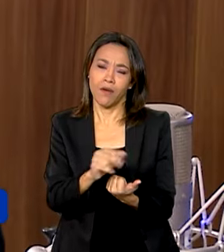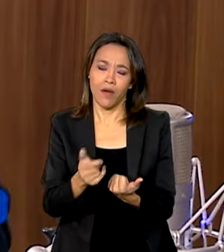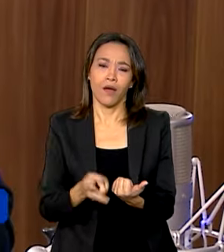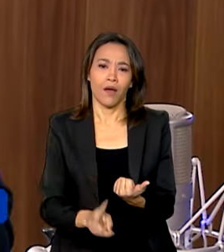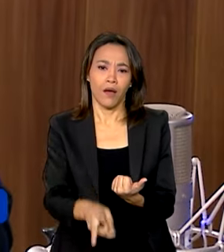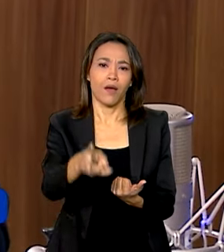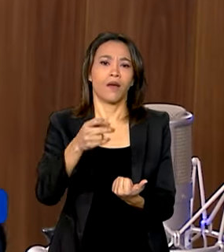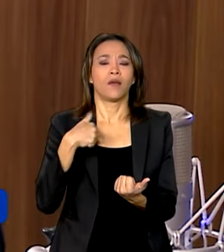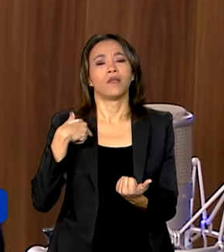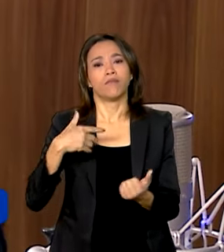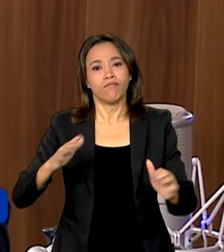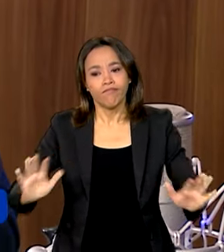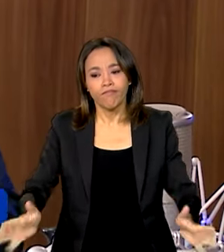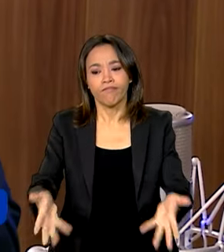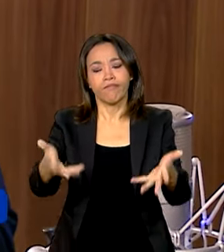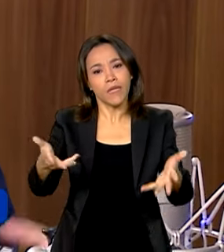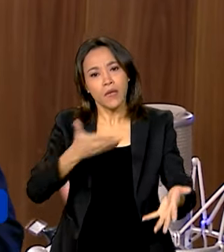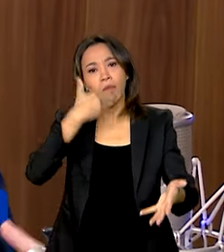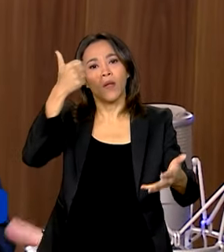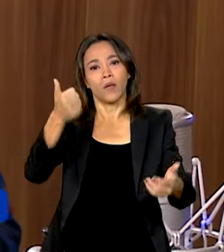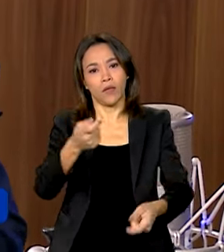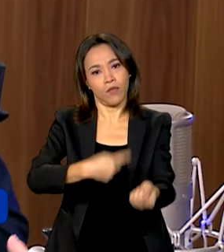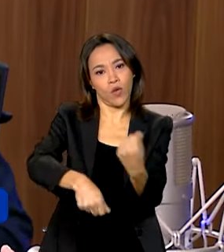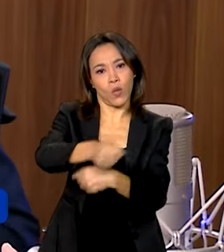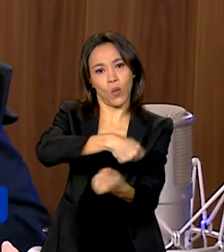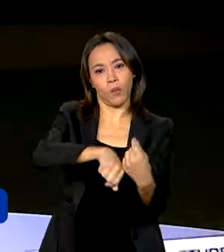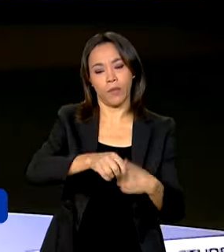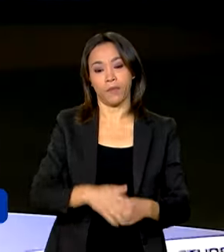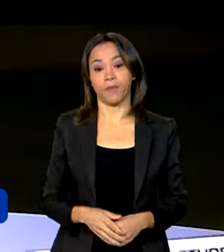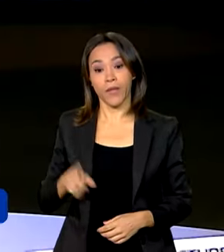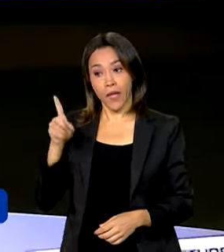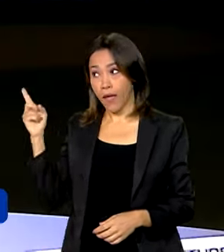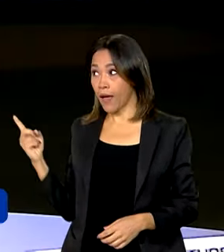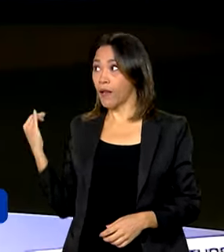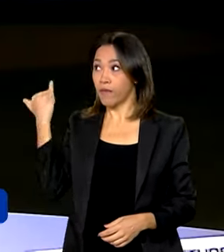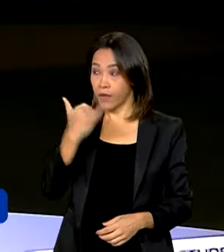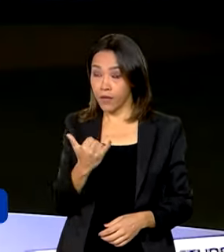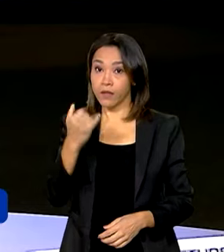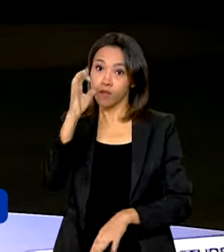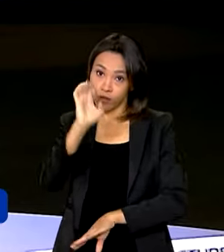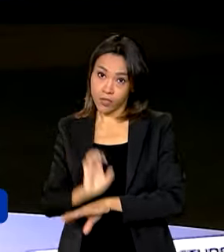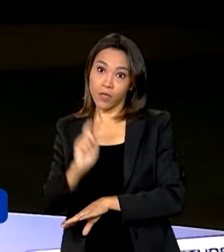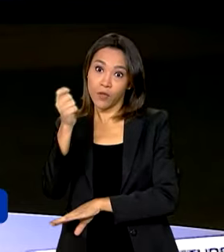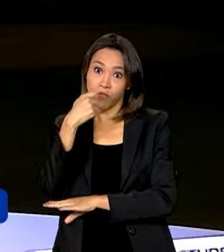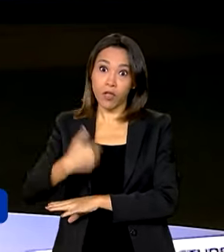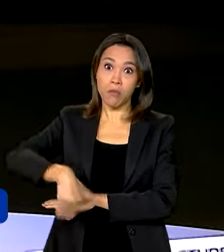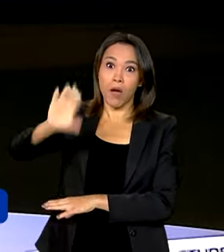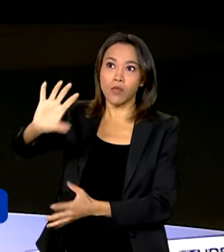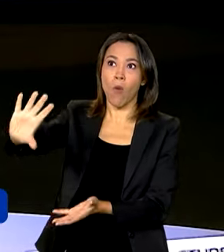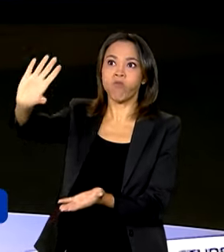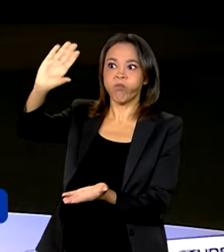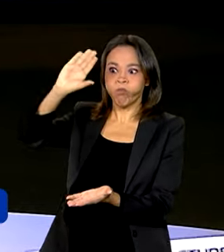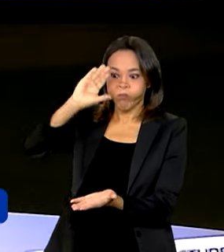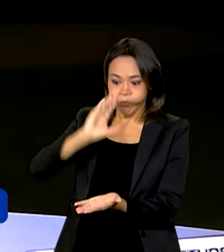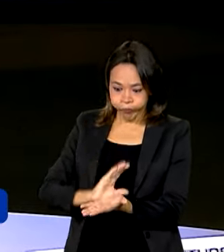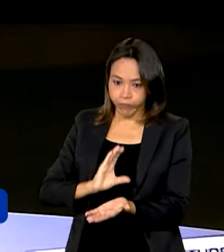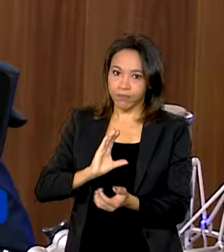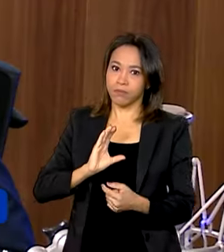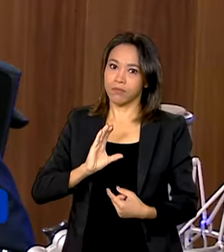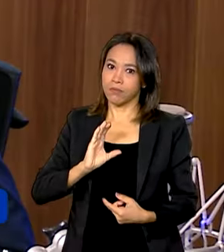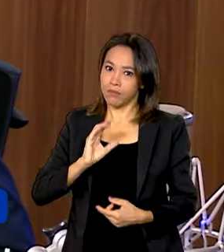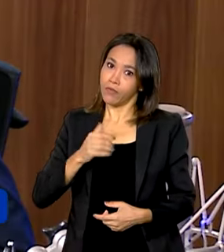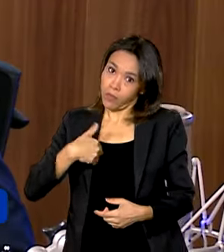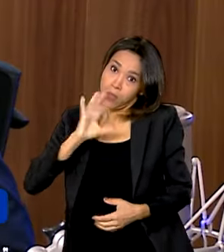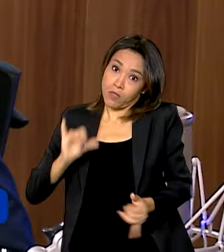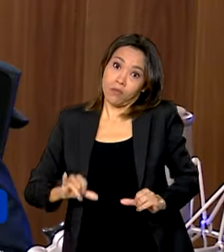reconstrução inclusive da economia aliás Ministro Rio Grande do Sul foi o estado que mais recebeu recursos né é de foi o que mais